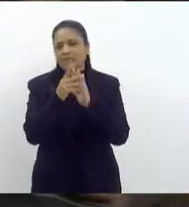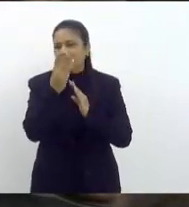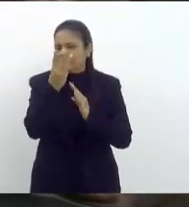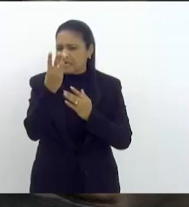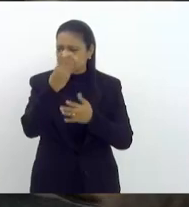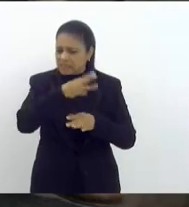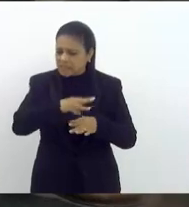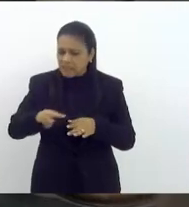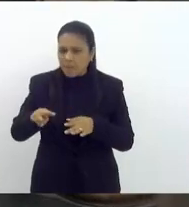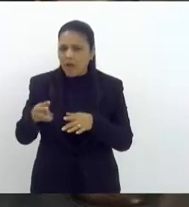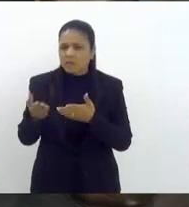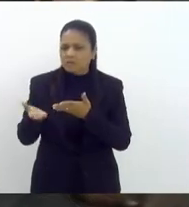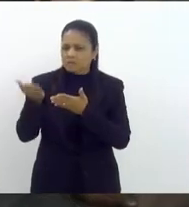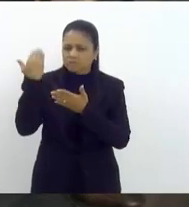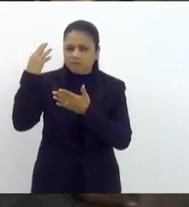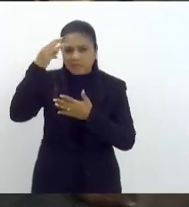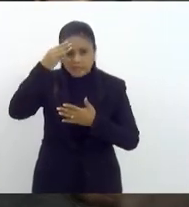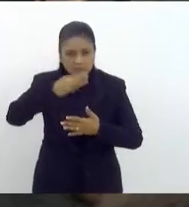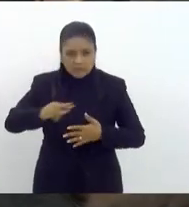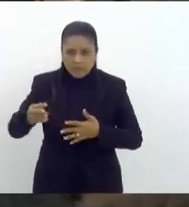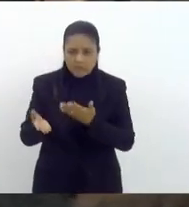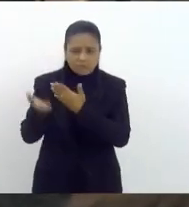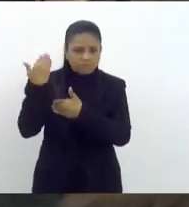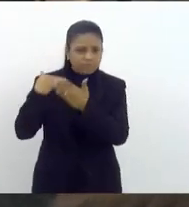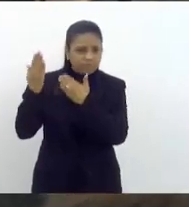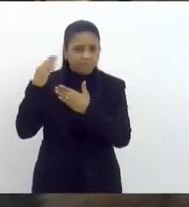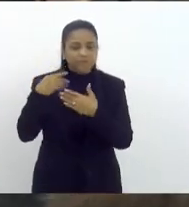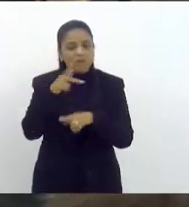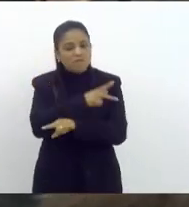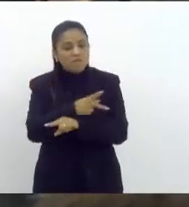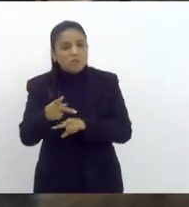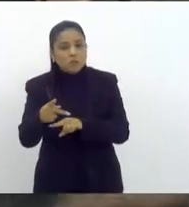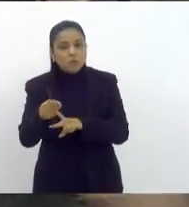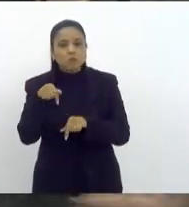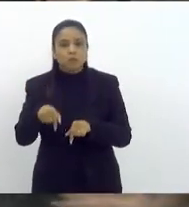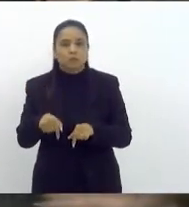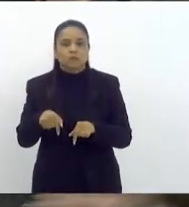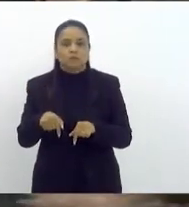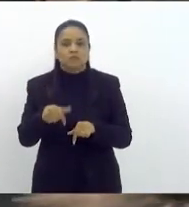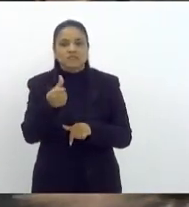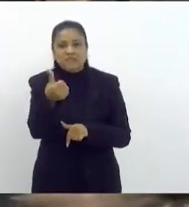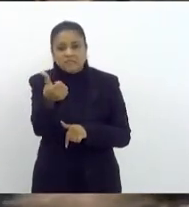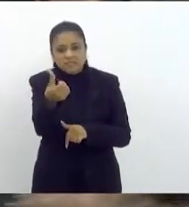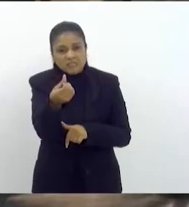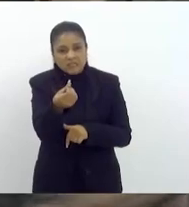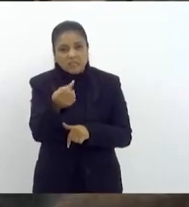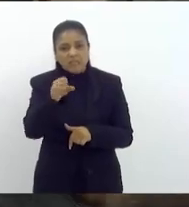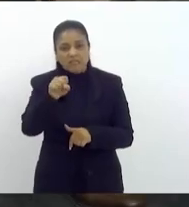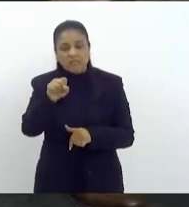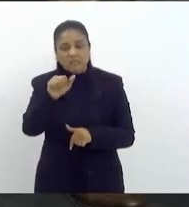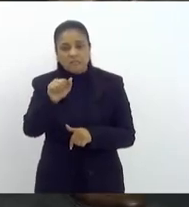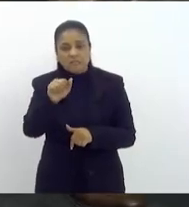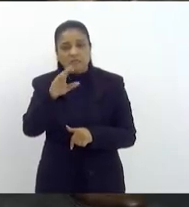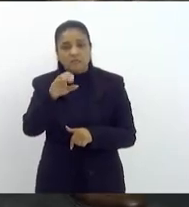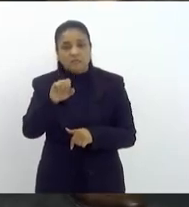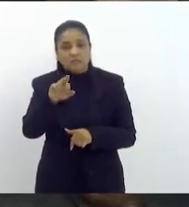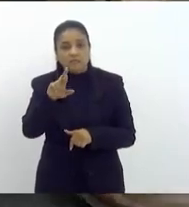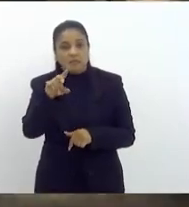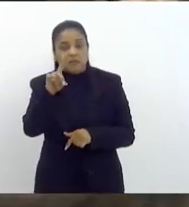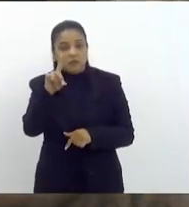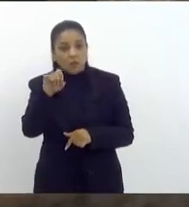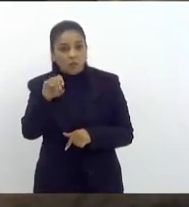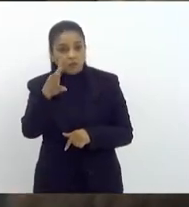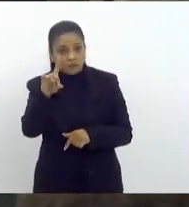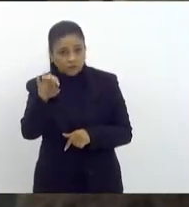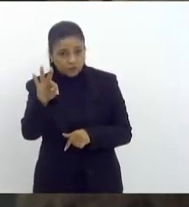semanas nós fomos visitados por 16 sacerdotes sacerdotisas que são